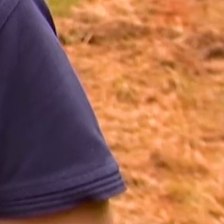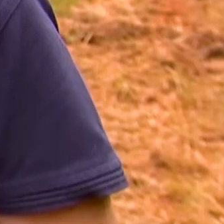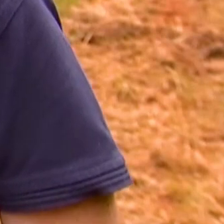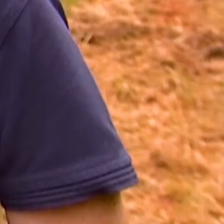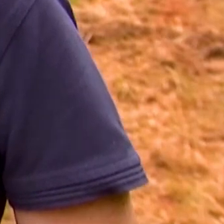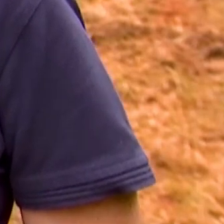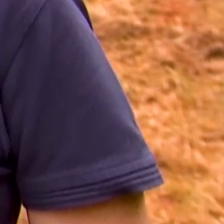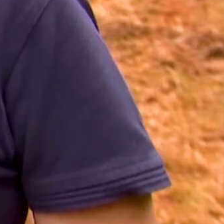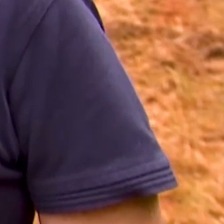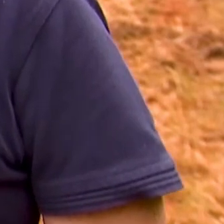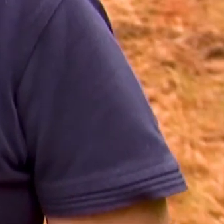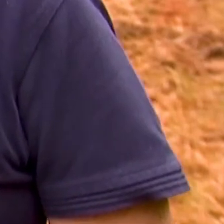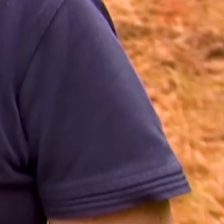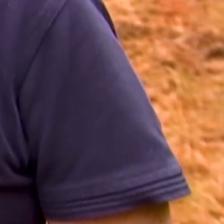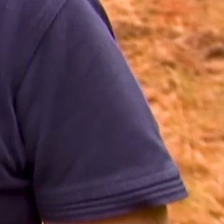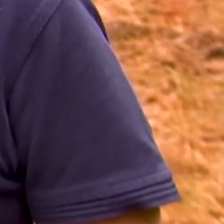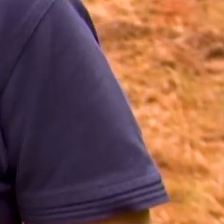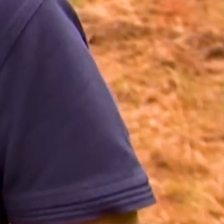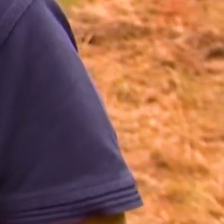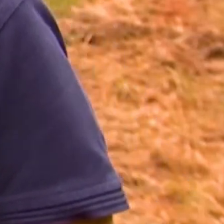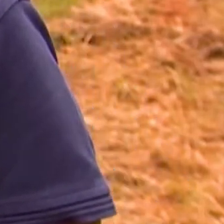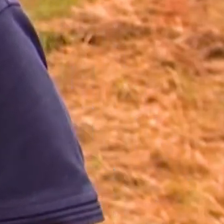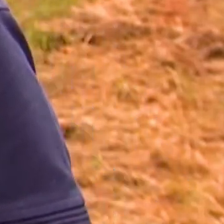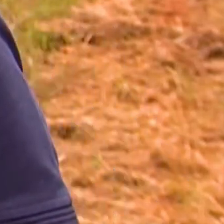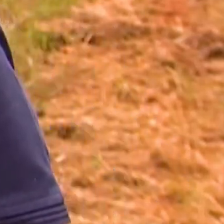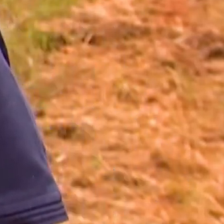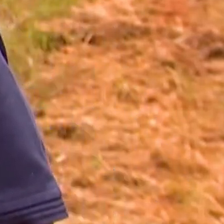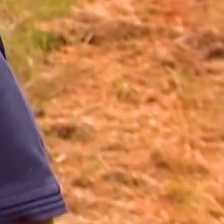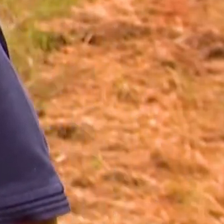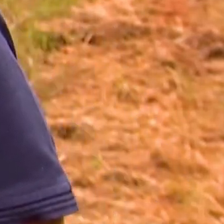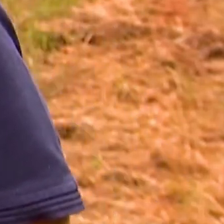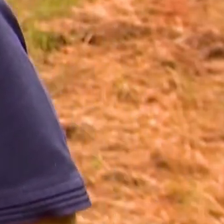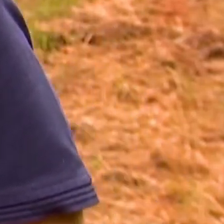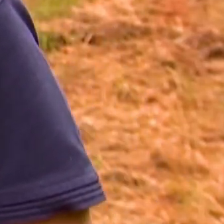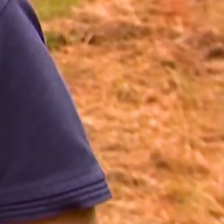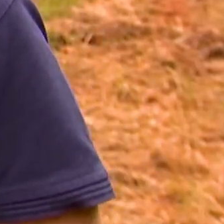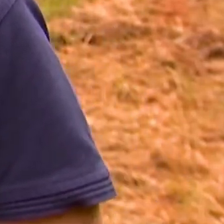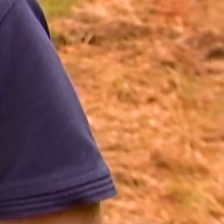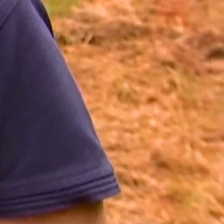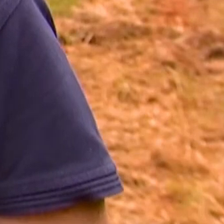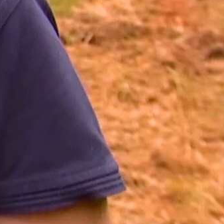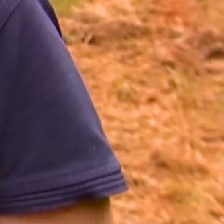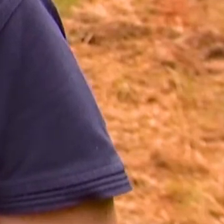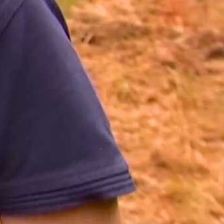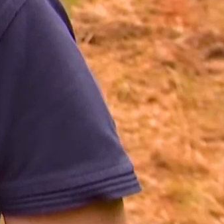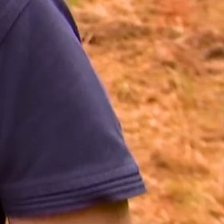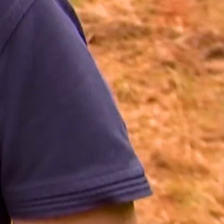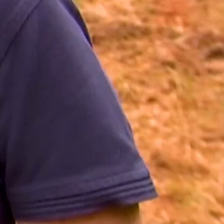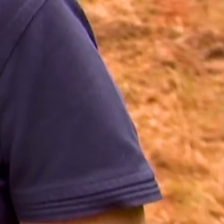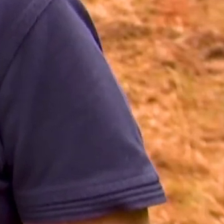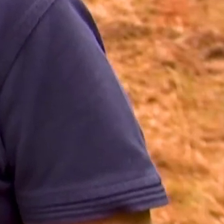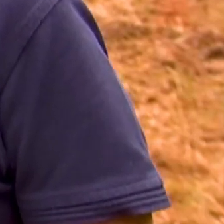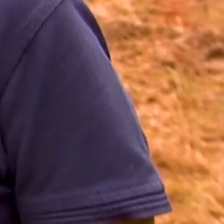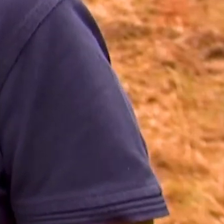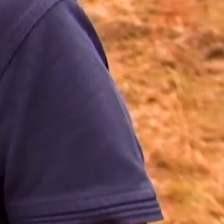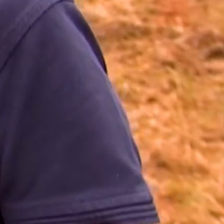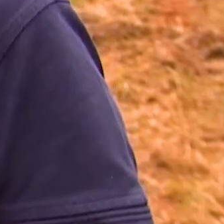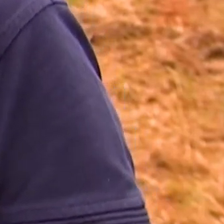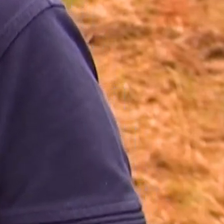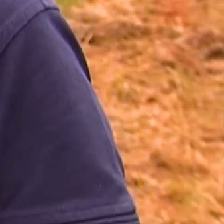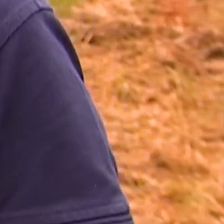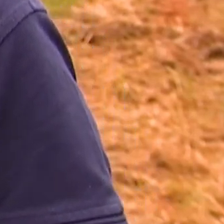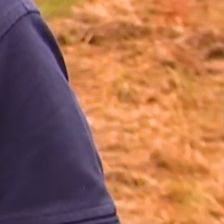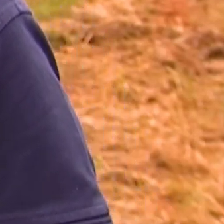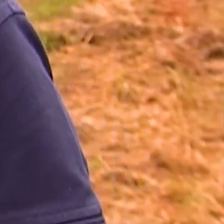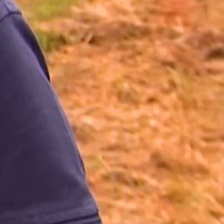uma região que não é mais voltada para a cultura do café, apesar de a gente ter algumas fazendas aqui na cidade. Mas